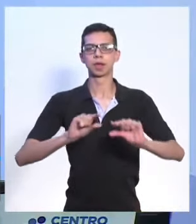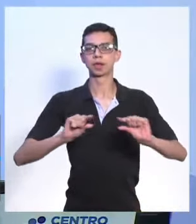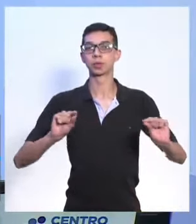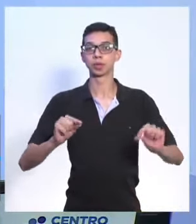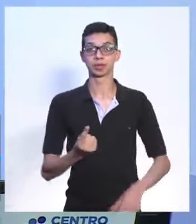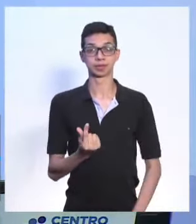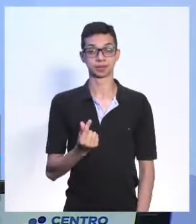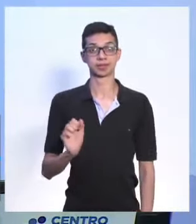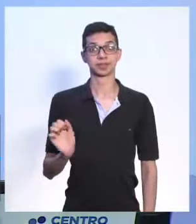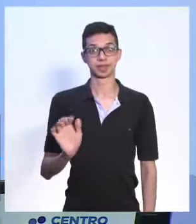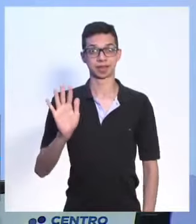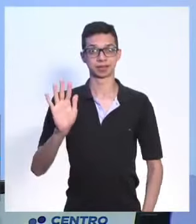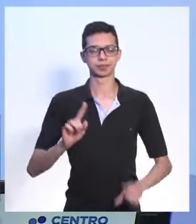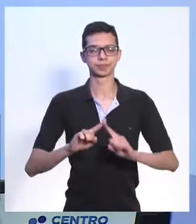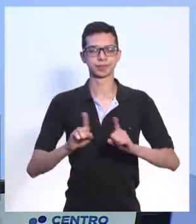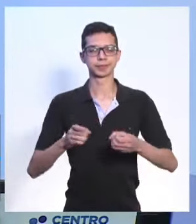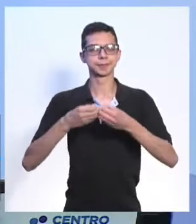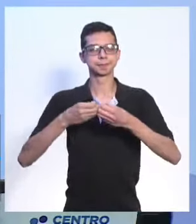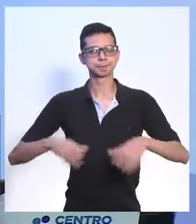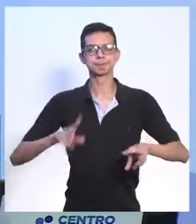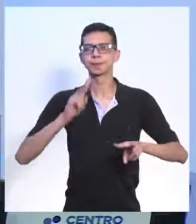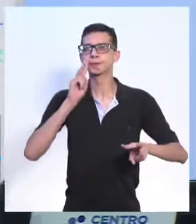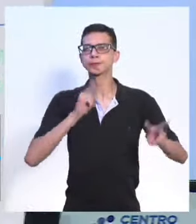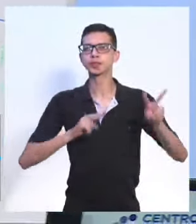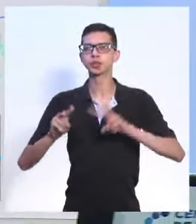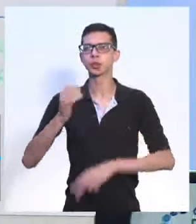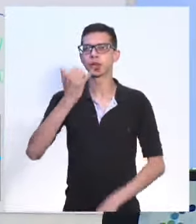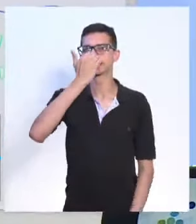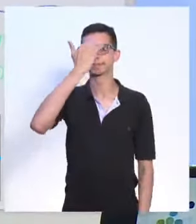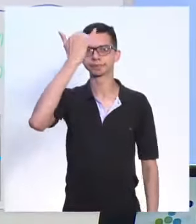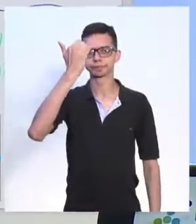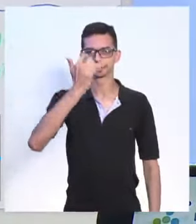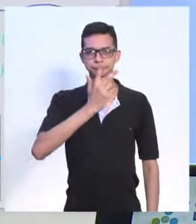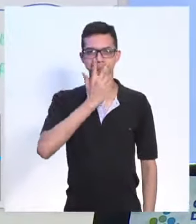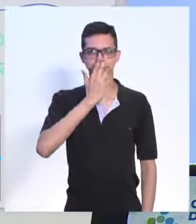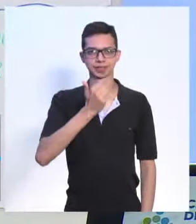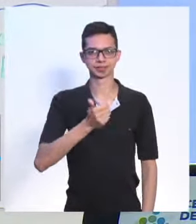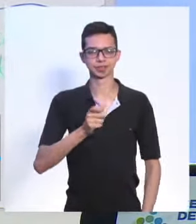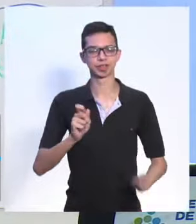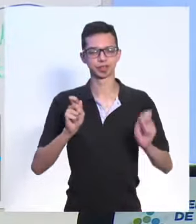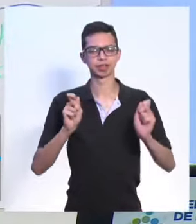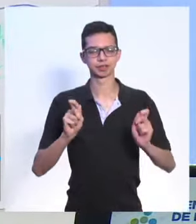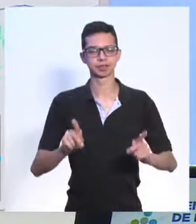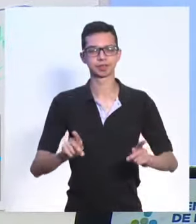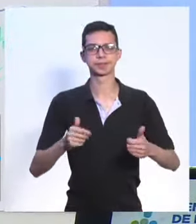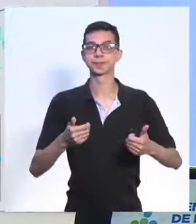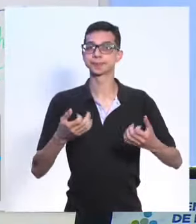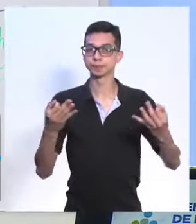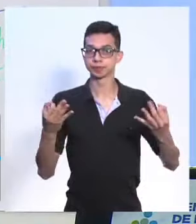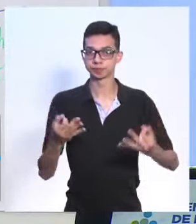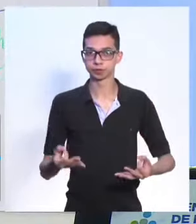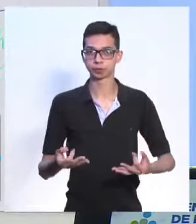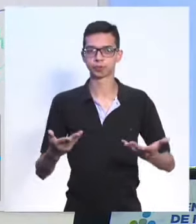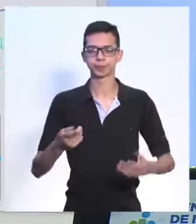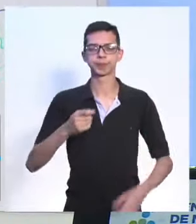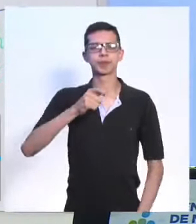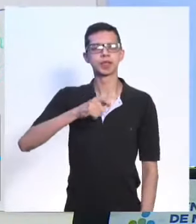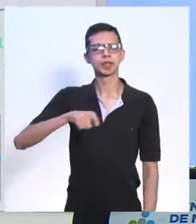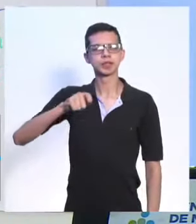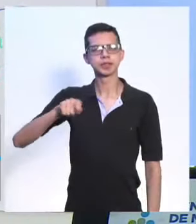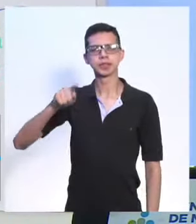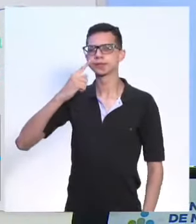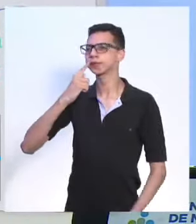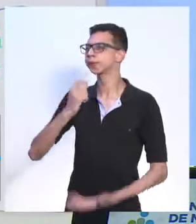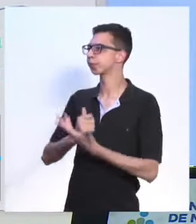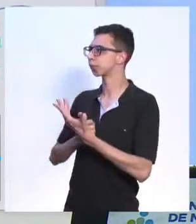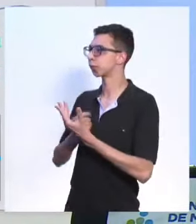altos e eles produzem aí um impacto visual. Exato. Ok, perfeito. Vamos lá, escrevi uma aqui para a gente trabalhar um pouquinho sobre a questão de como